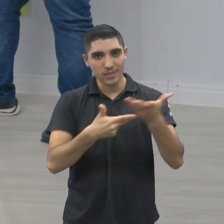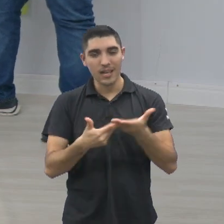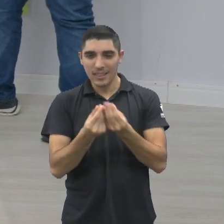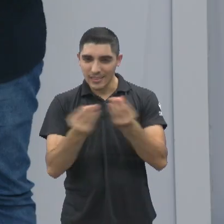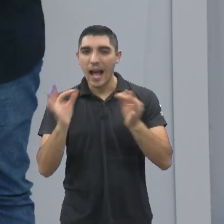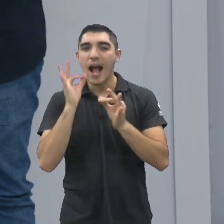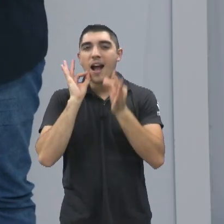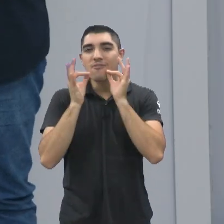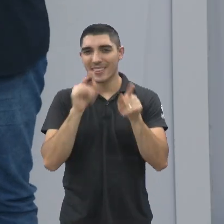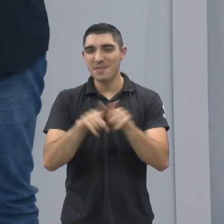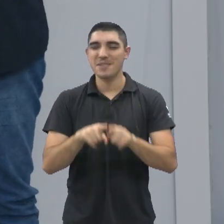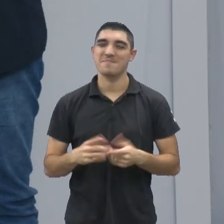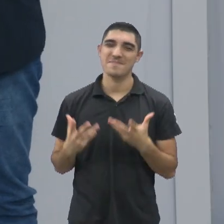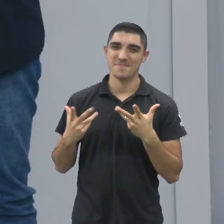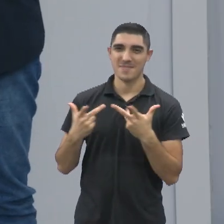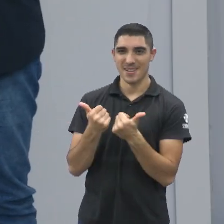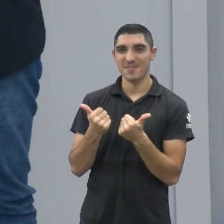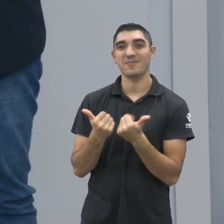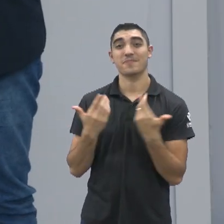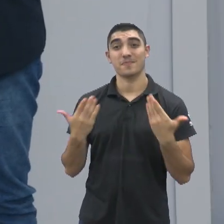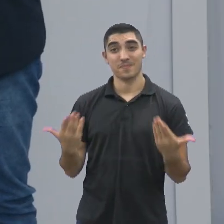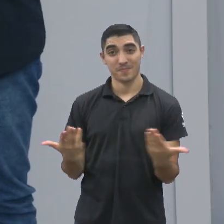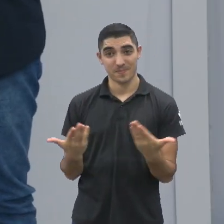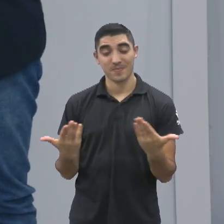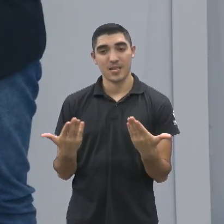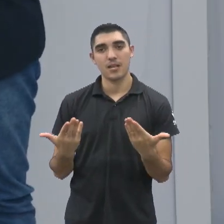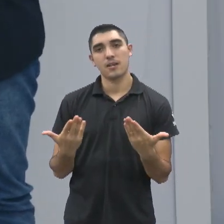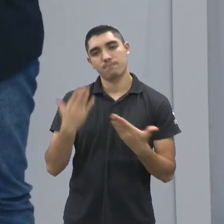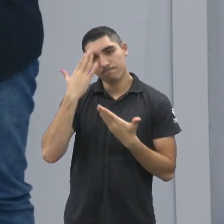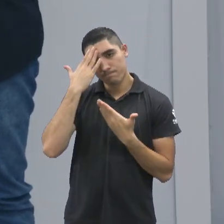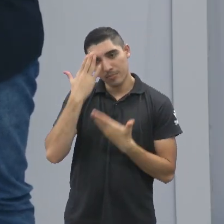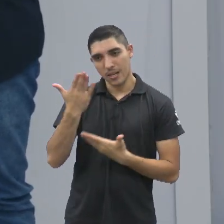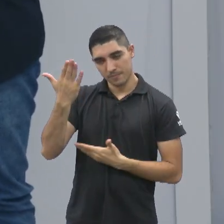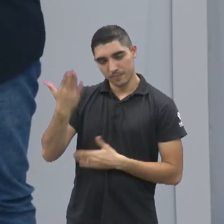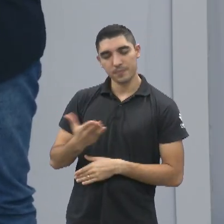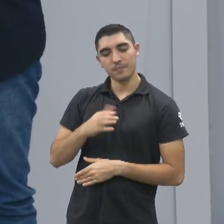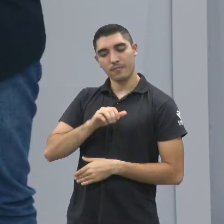Maravilha, então tá bom. A gente agradece a presença aqui do Augusto Ambrosio no nosso programa.